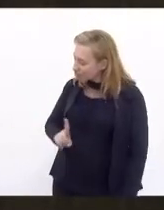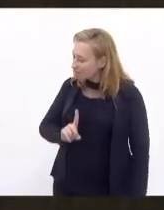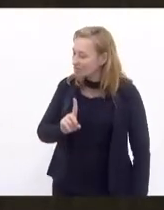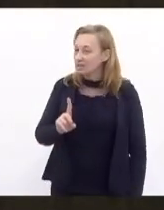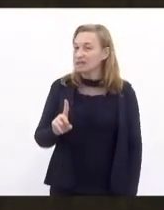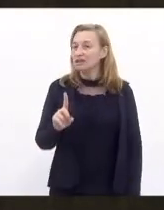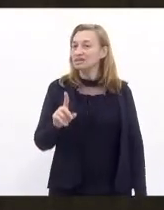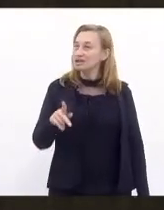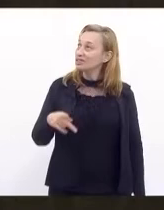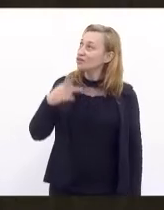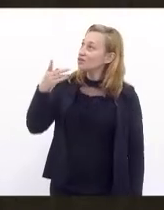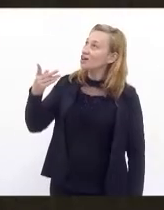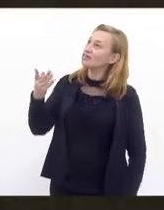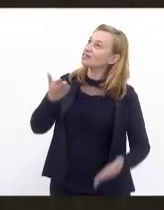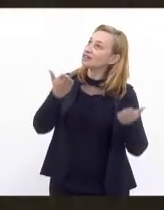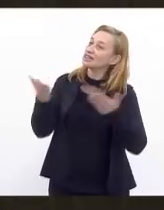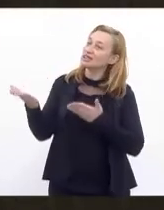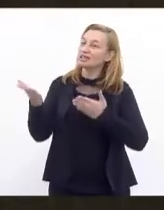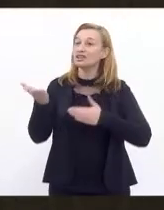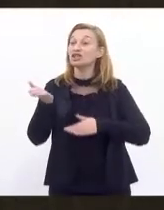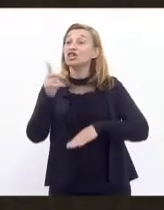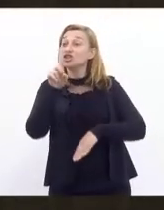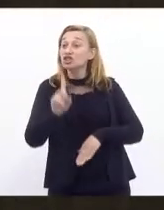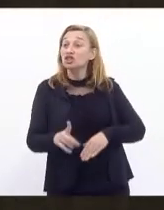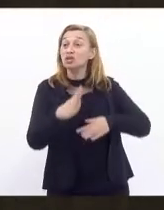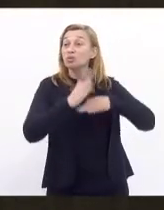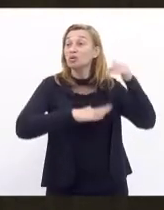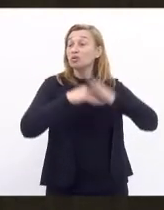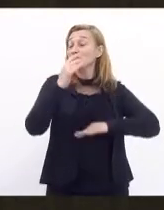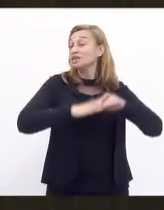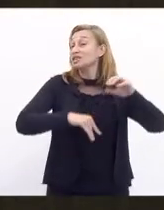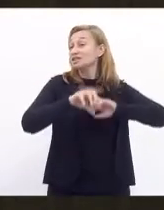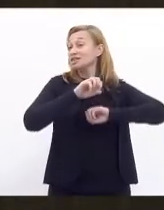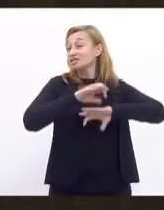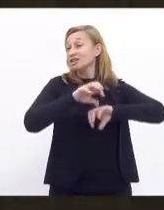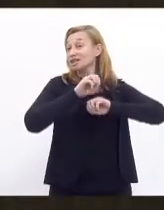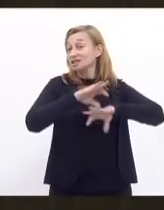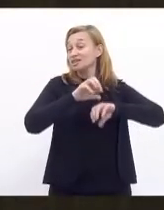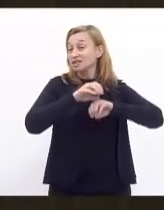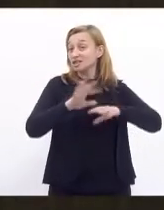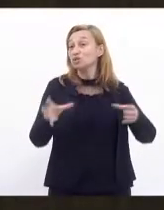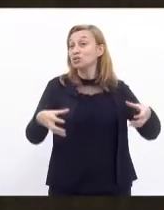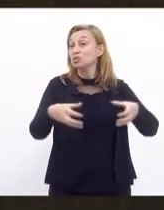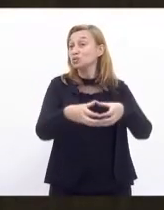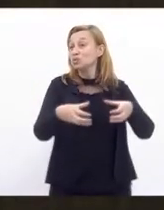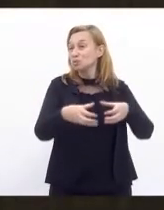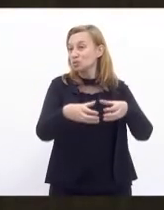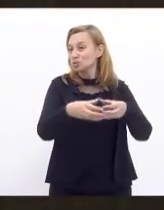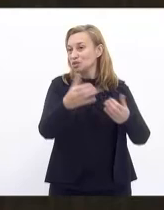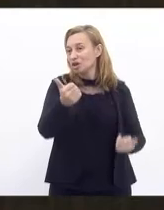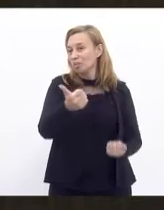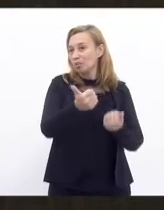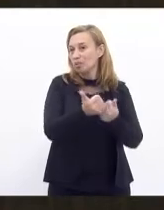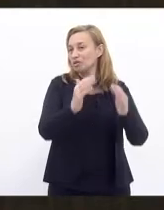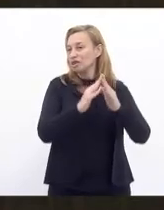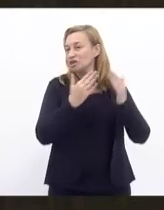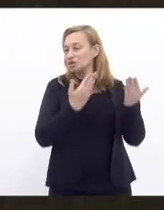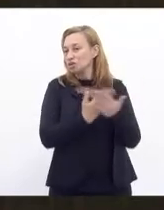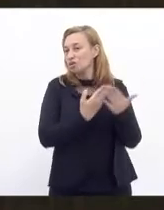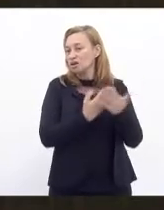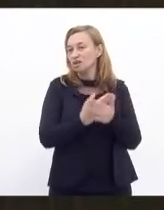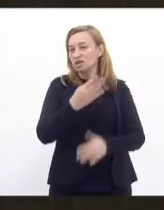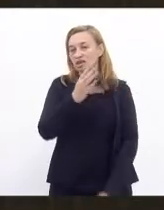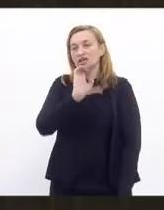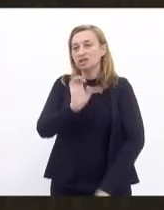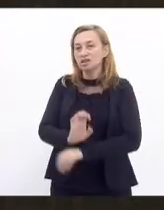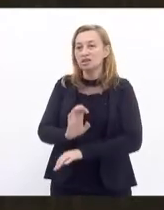diretoras, a essas dirigentes, a essas profissionais de educação, esses profissionais de educação das equipes de direção das nossas escolas estaduais,